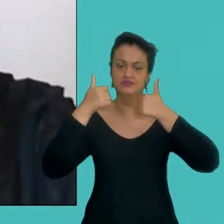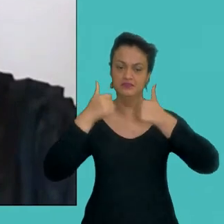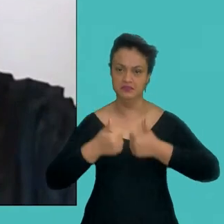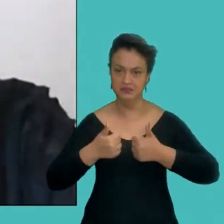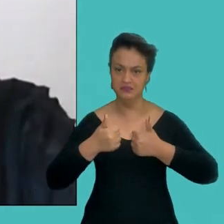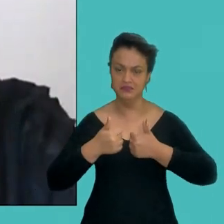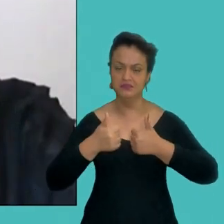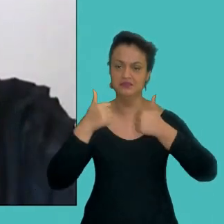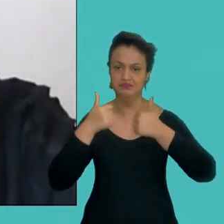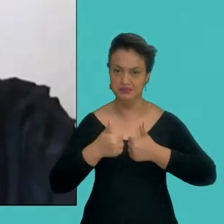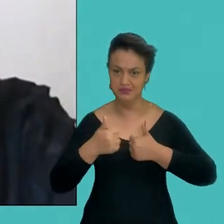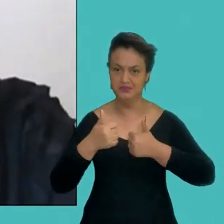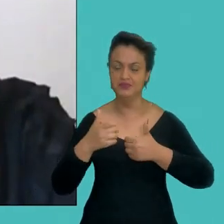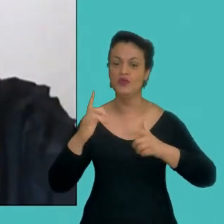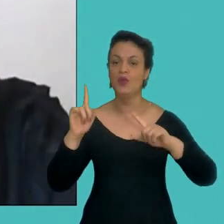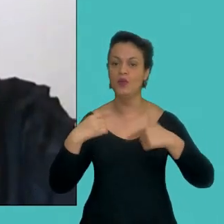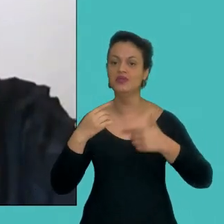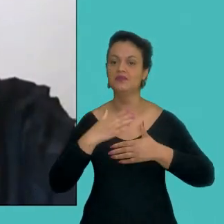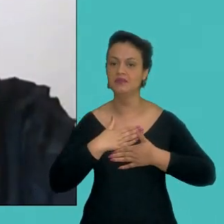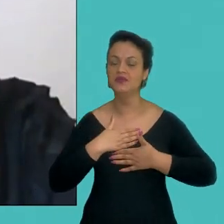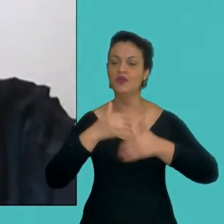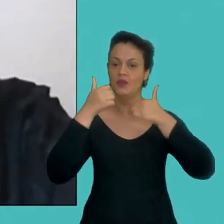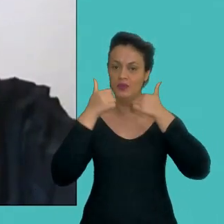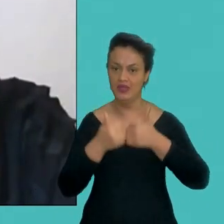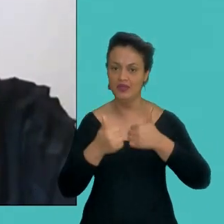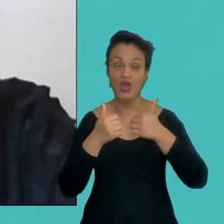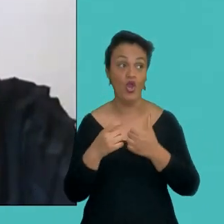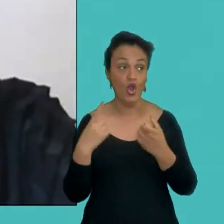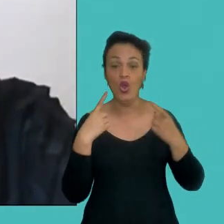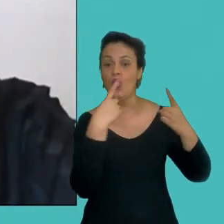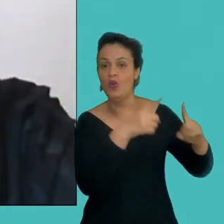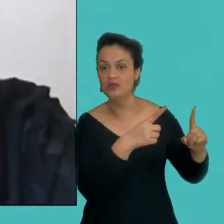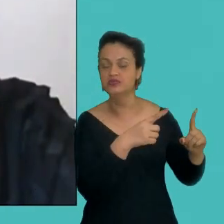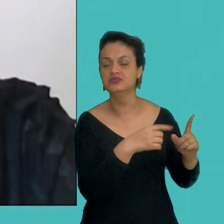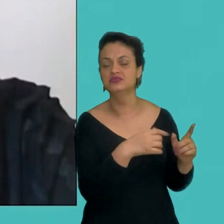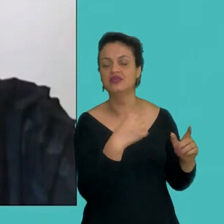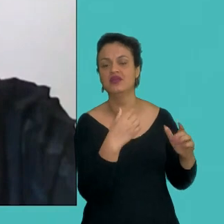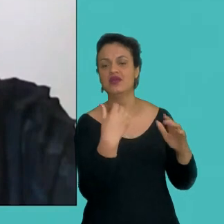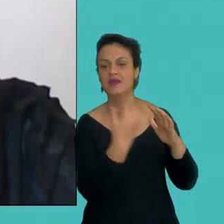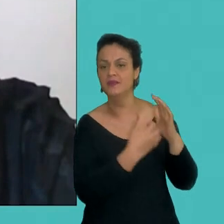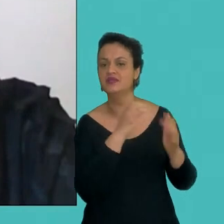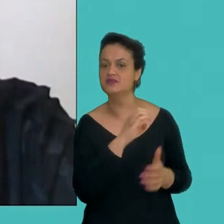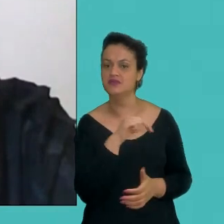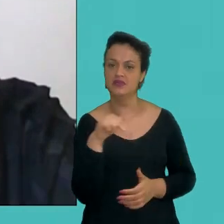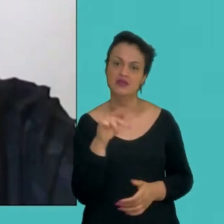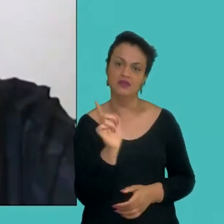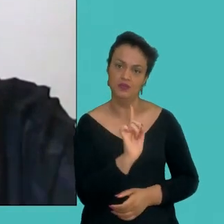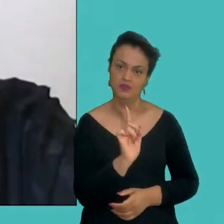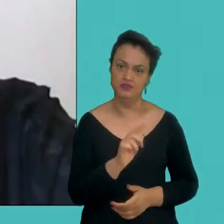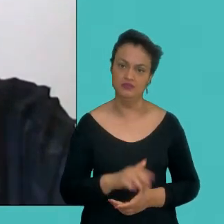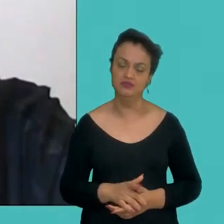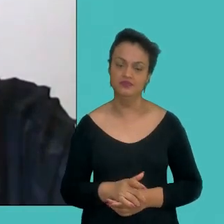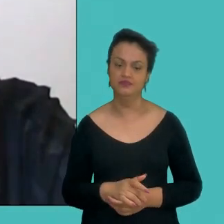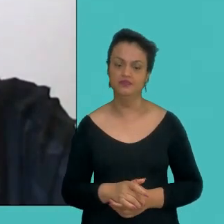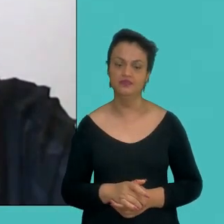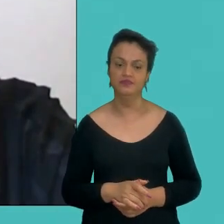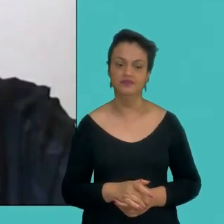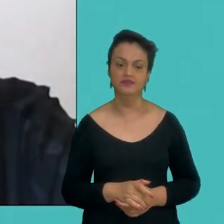por favor, façam isso no meu CPF. Não identifiquem o que eu disse com qualquer postura possível da